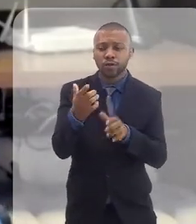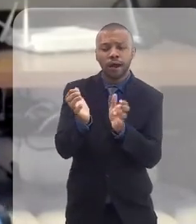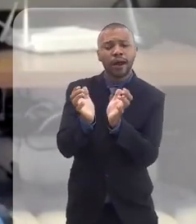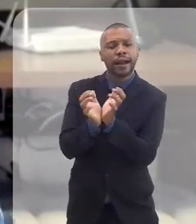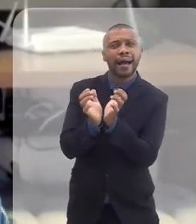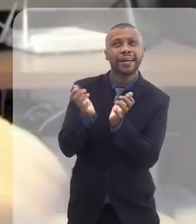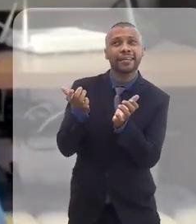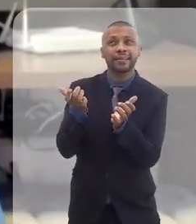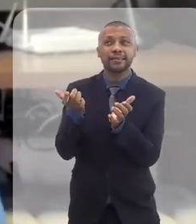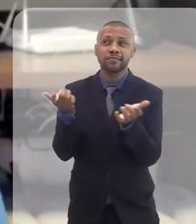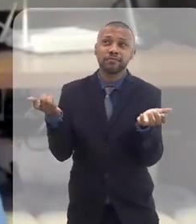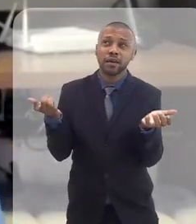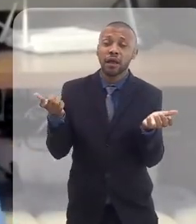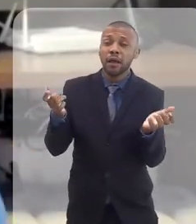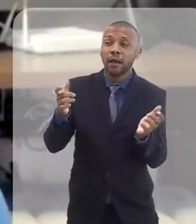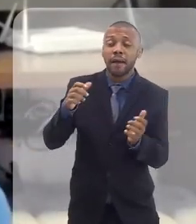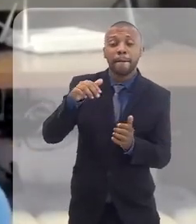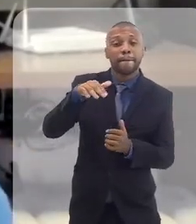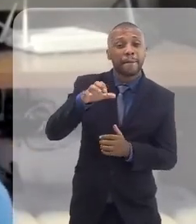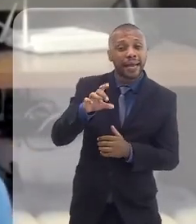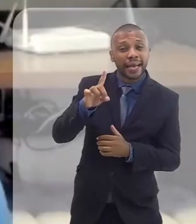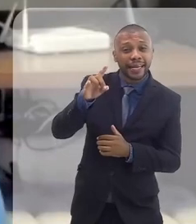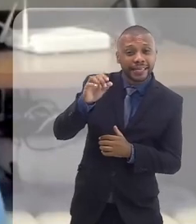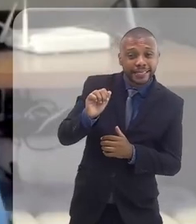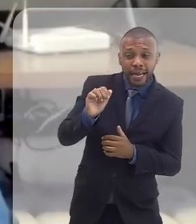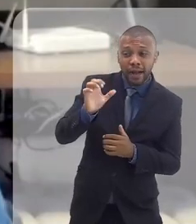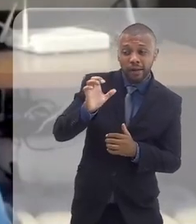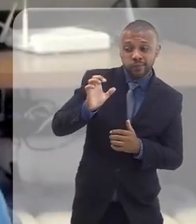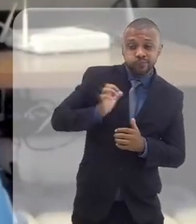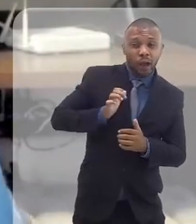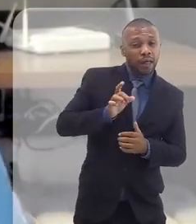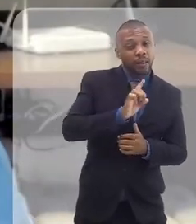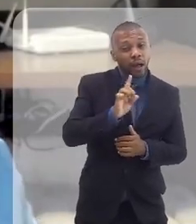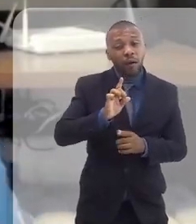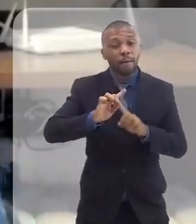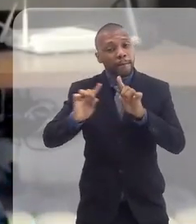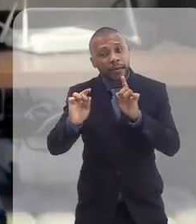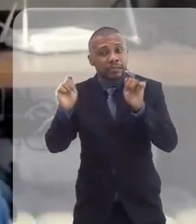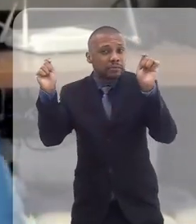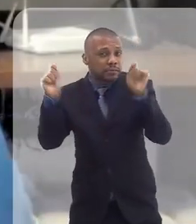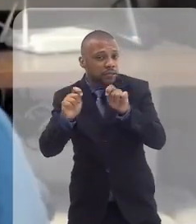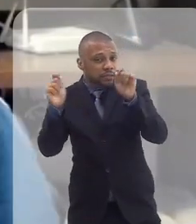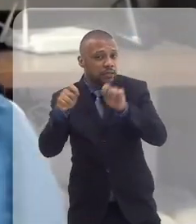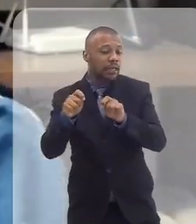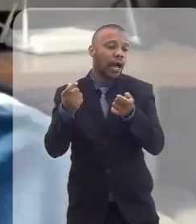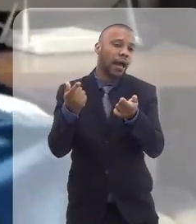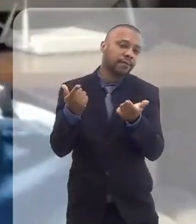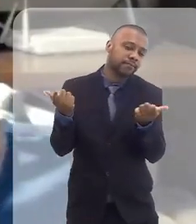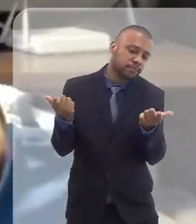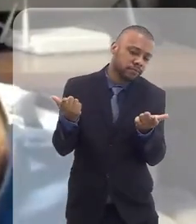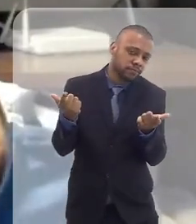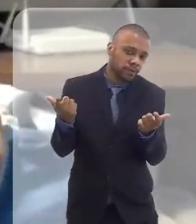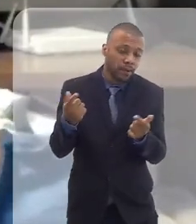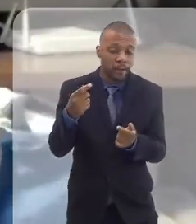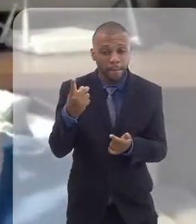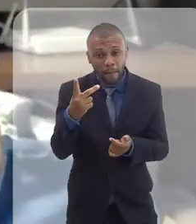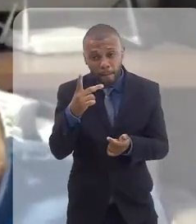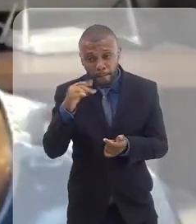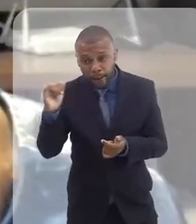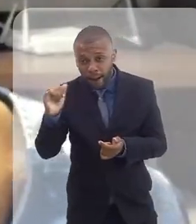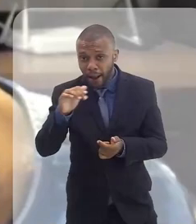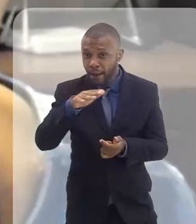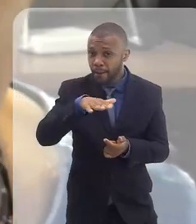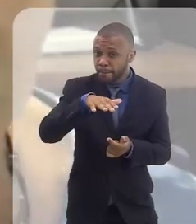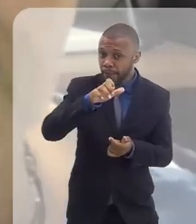classe média inicialmente mais baixa e que ascendemos para uma classe média. Meus pais